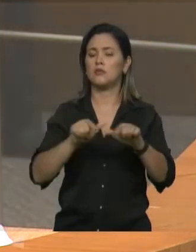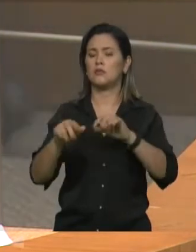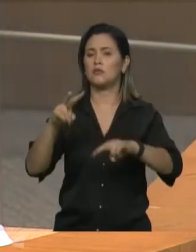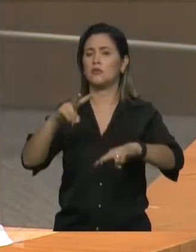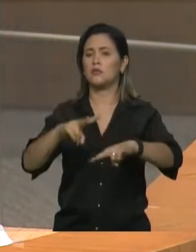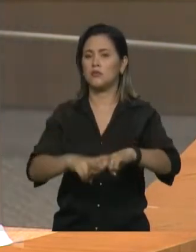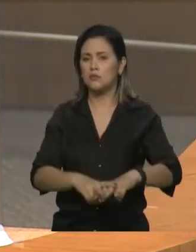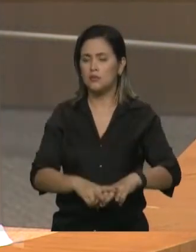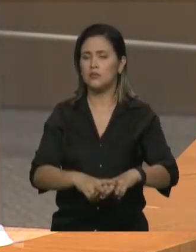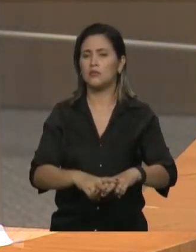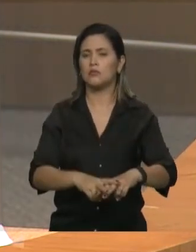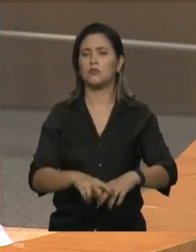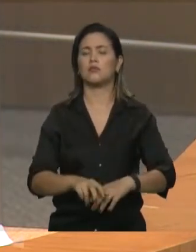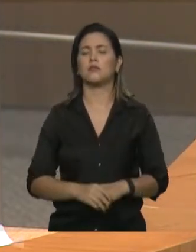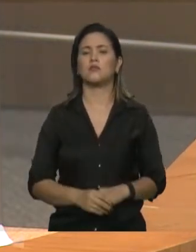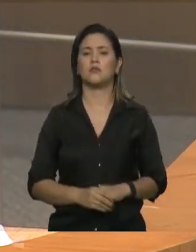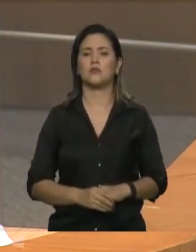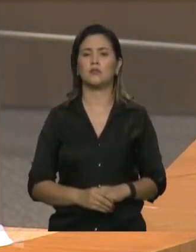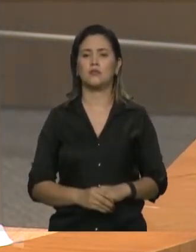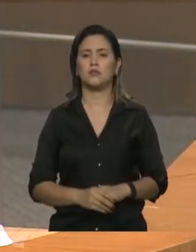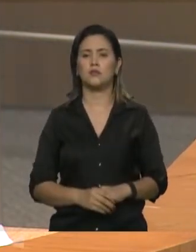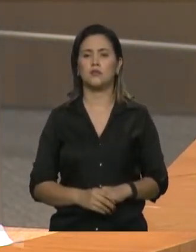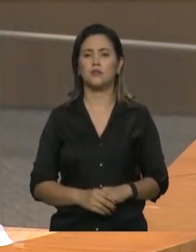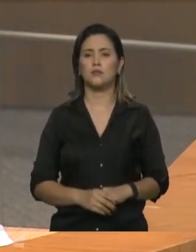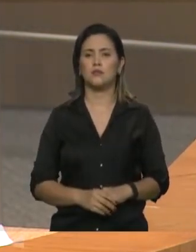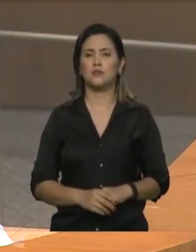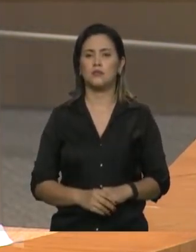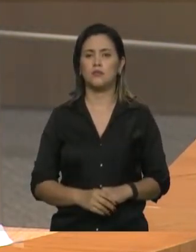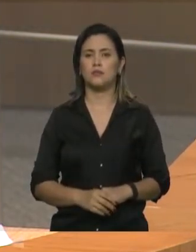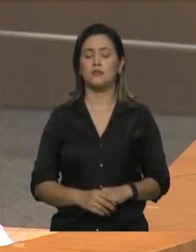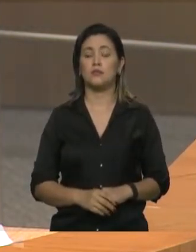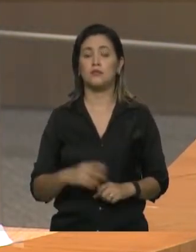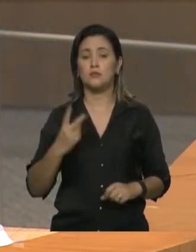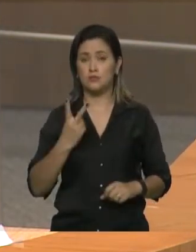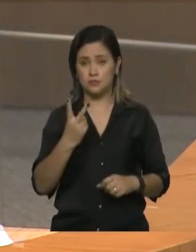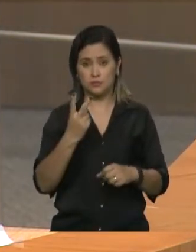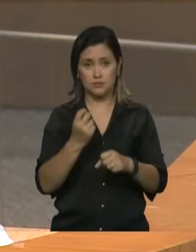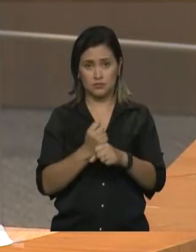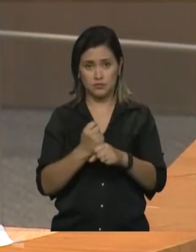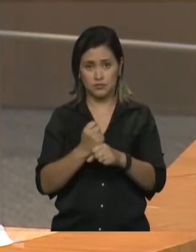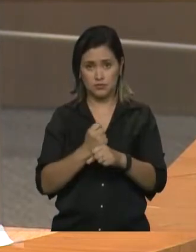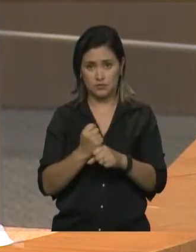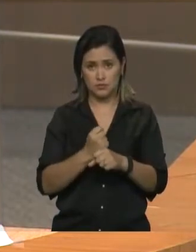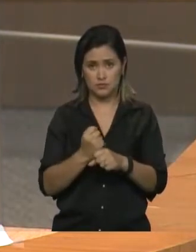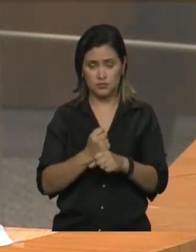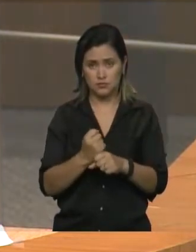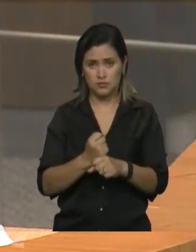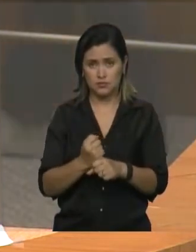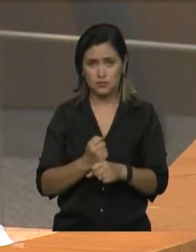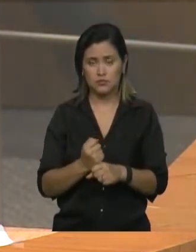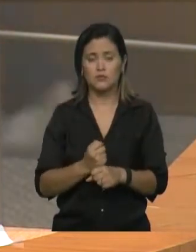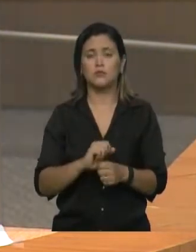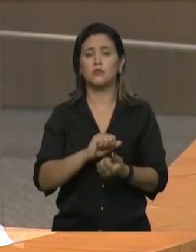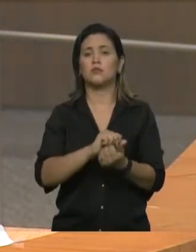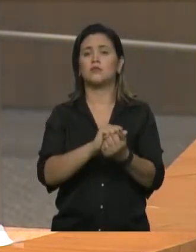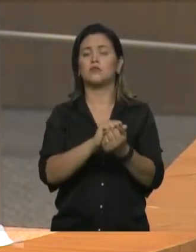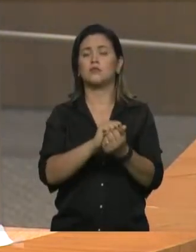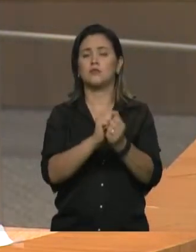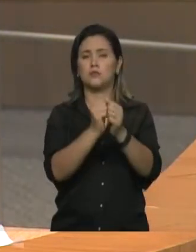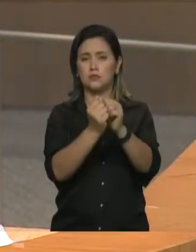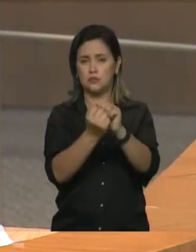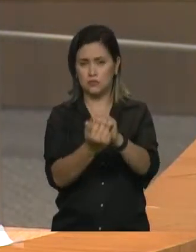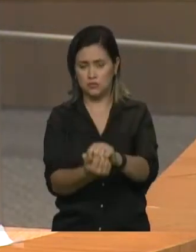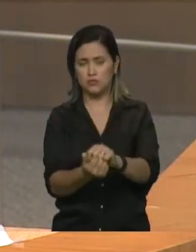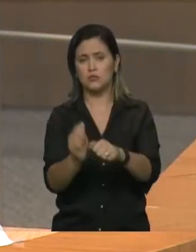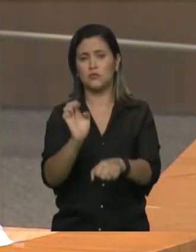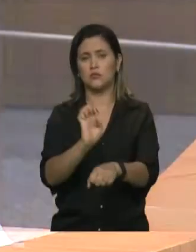socioeducativo. Em que pese ter estabelecido o prazo de 2 anos para os demais entes federados se adaptarem ao disposto da norma